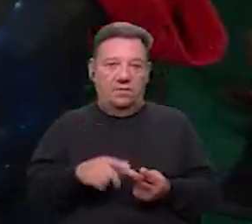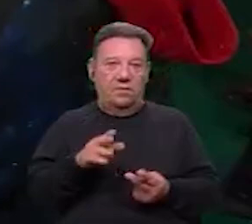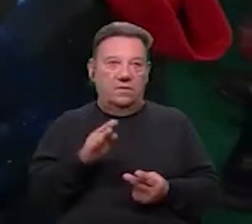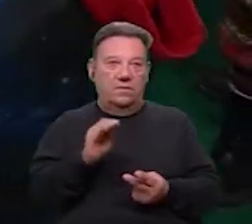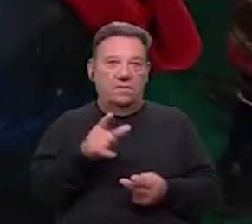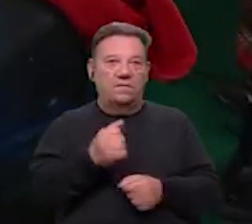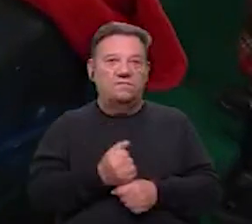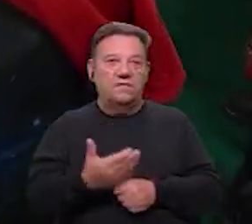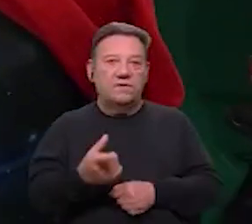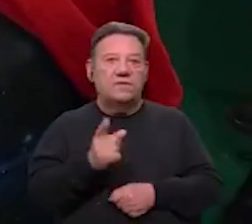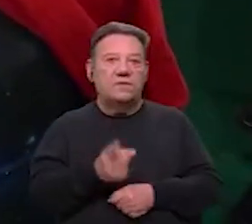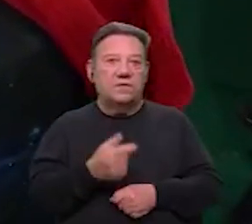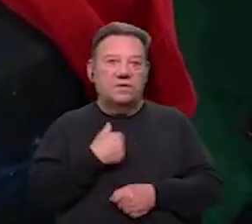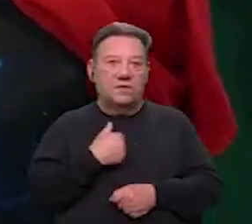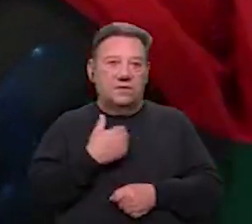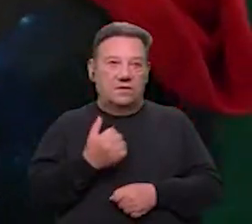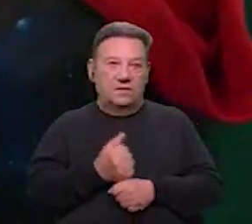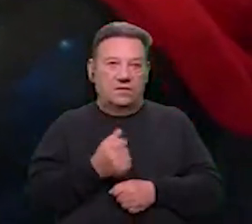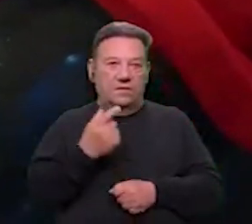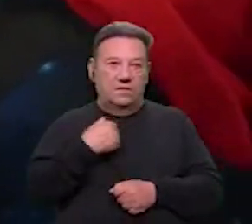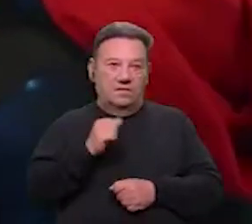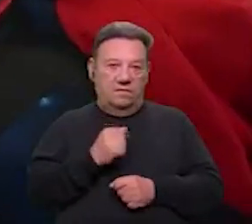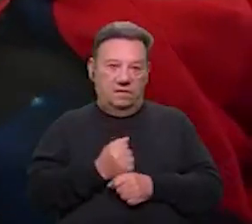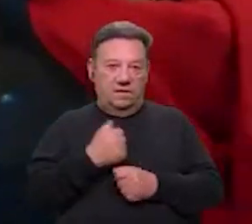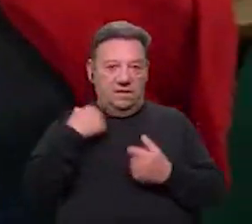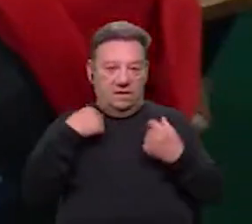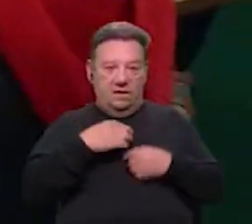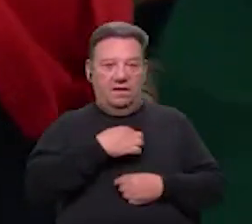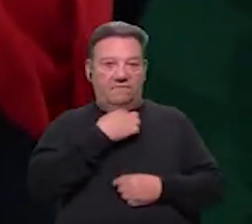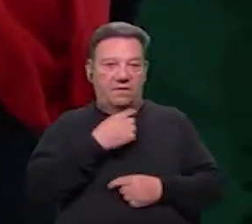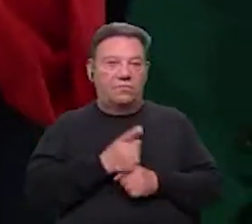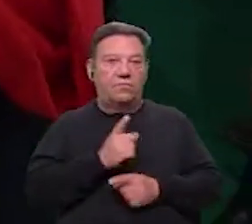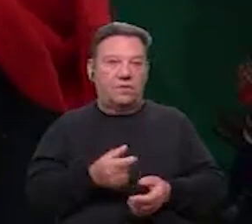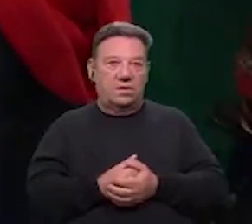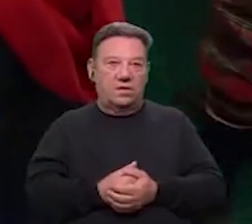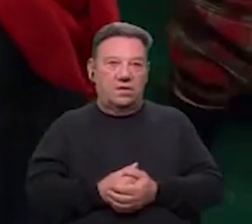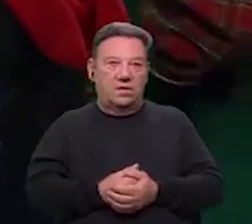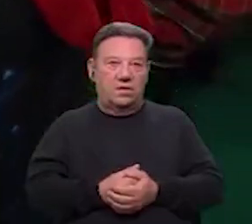que estás a fazer neste momento? Uma gravata. Uma gravata para quê?